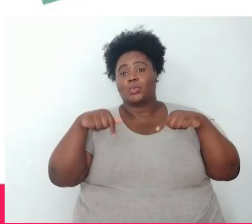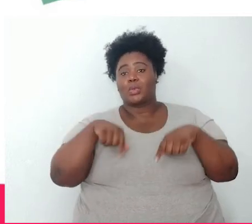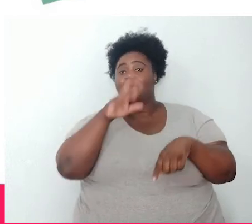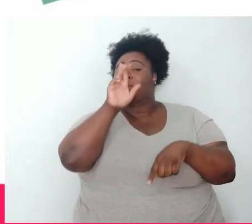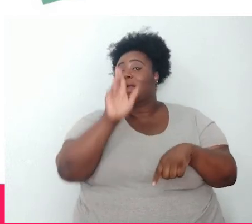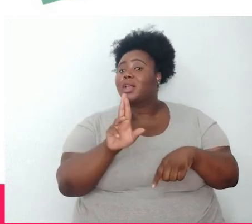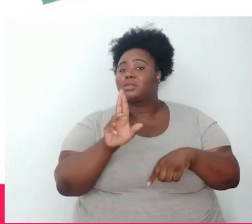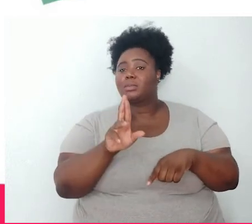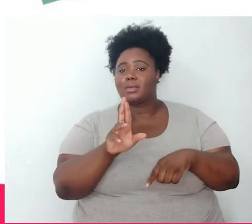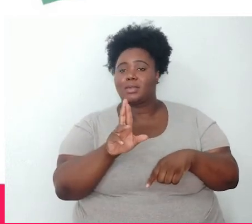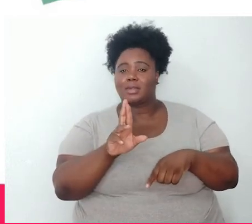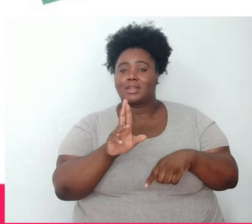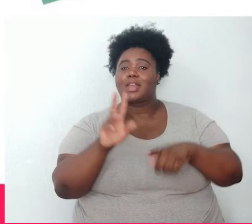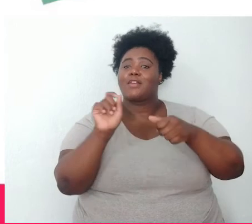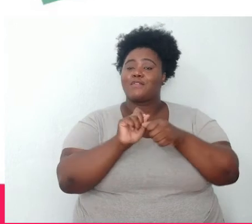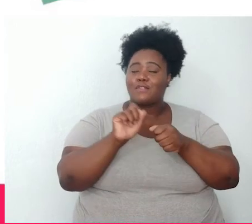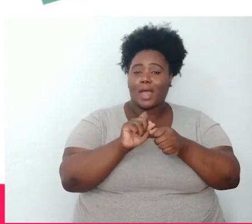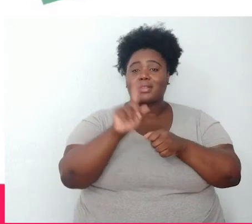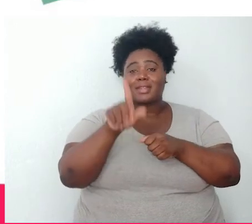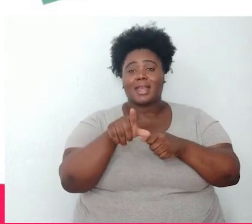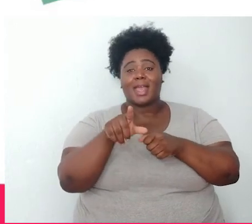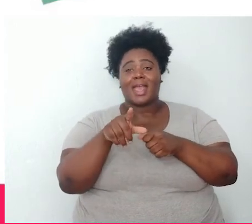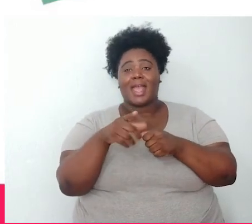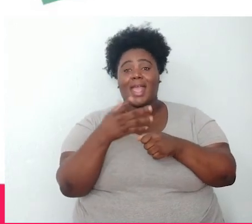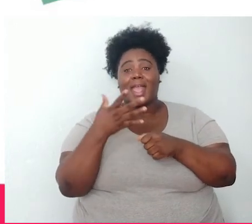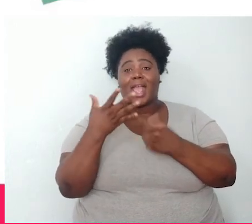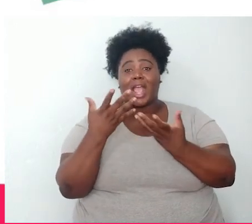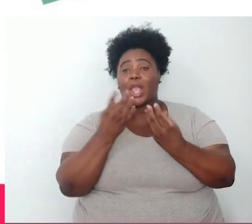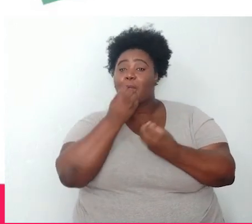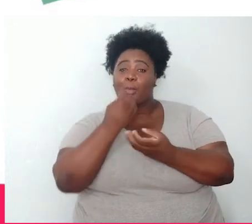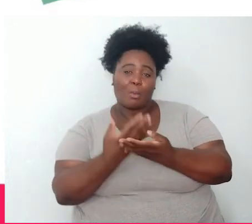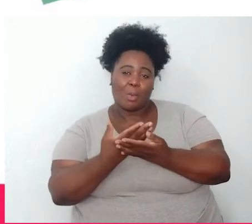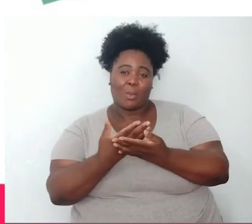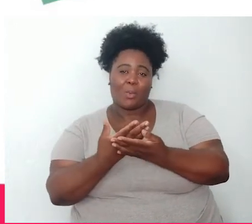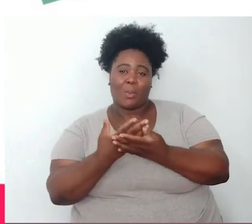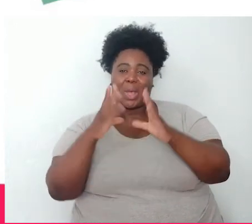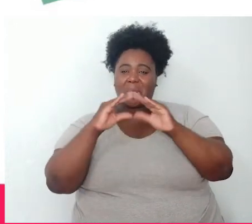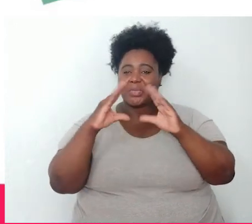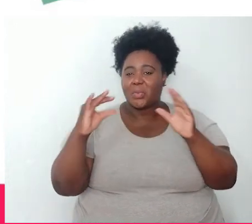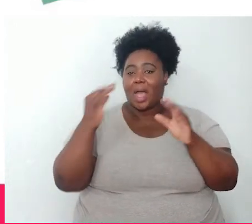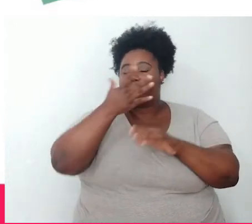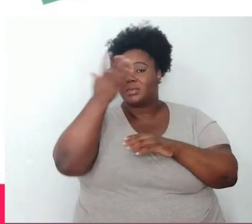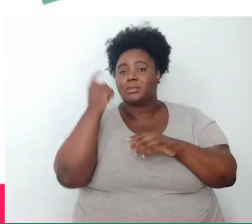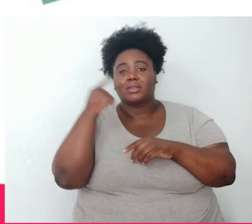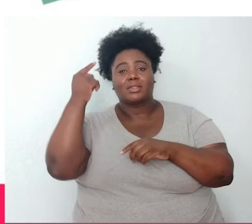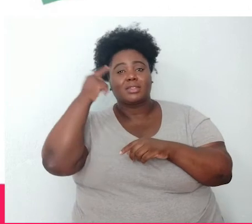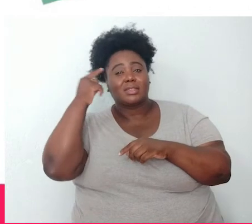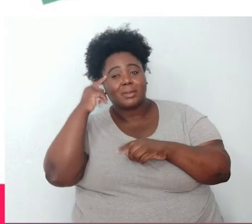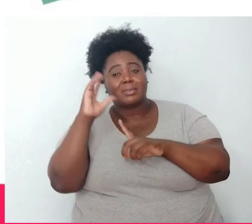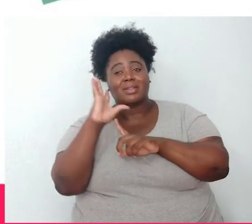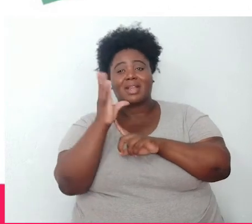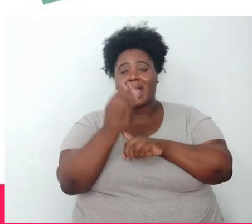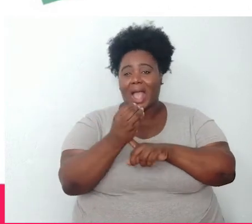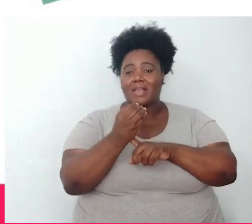para responder e para fazer algo que seja agradável, digamos assim, para as pessoas que estão